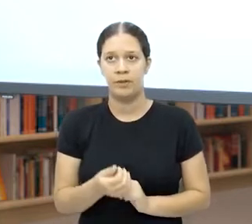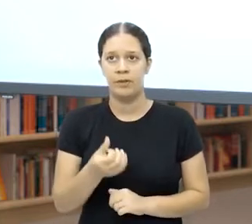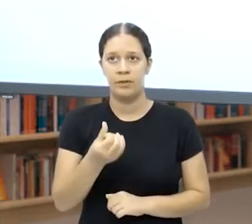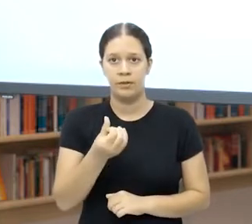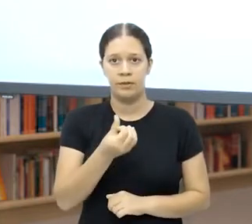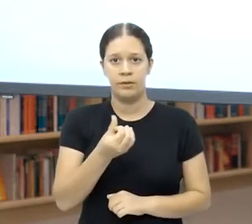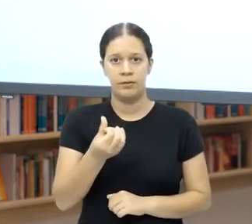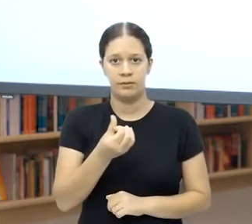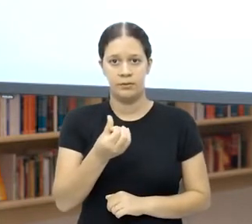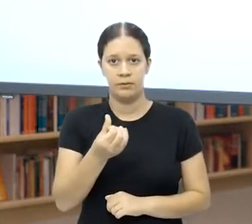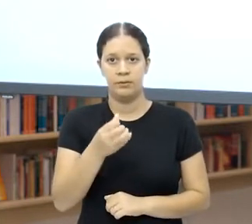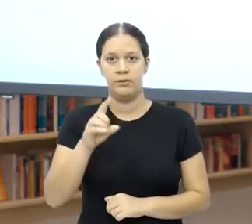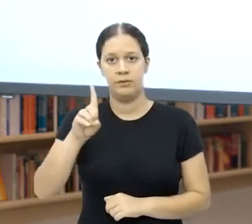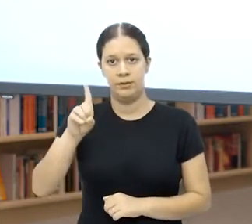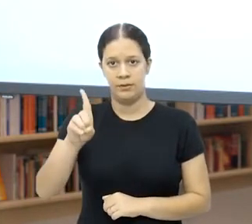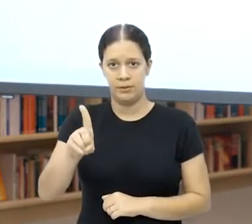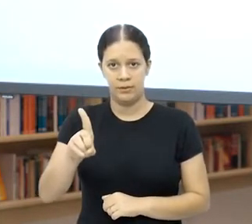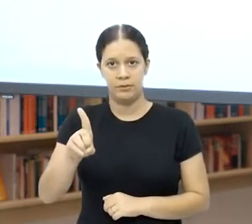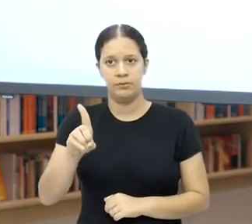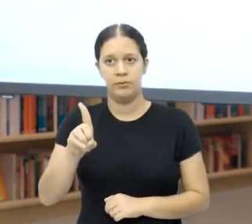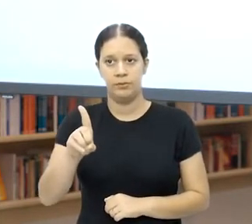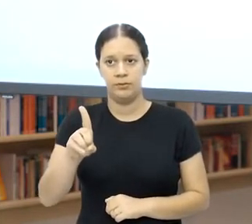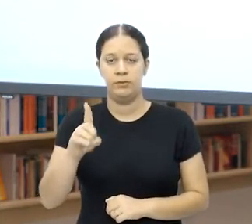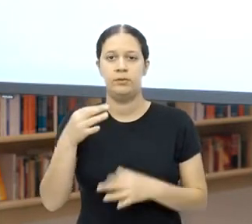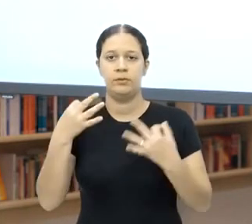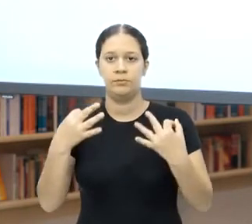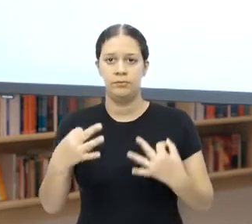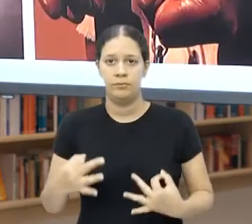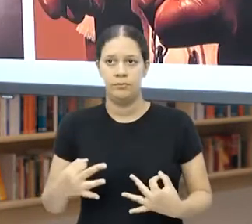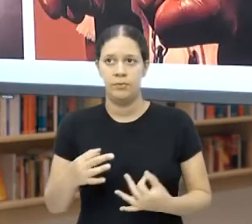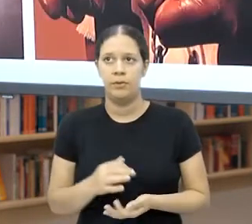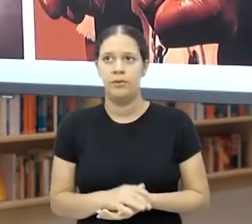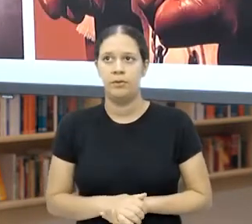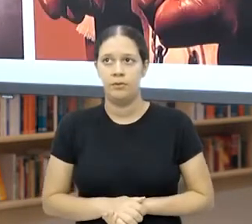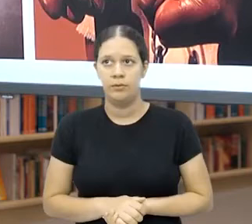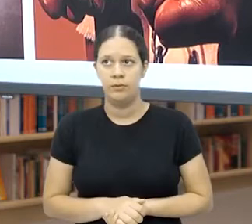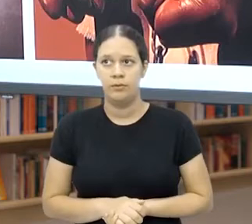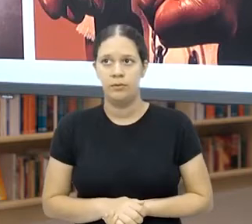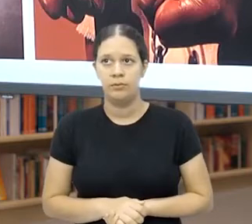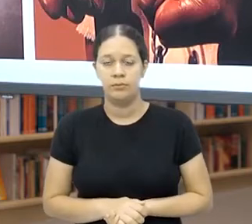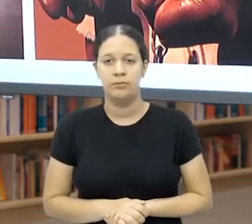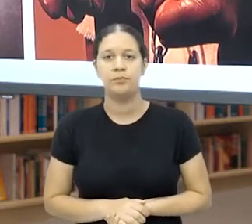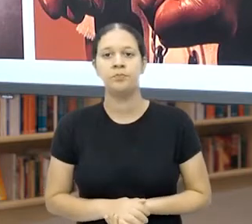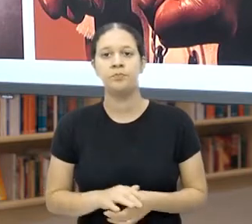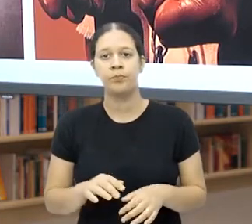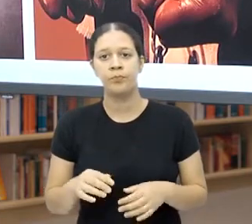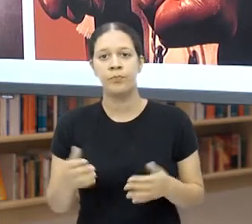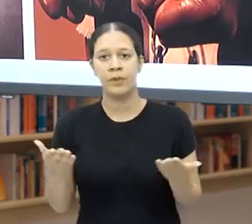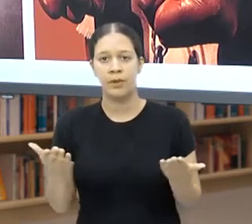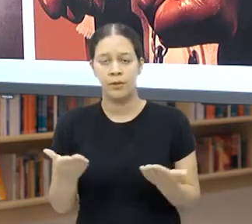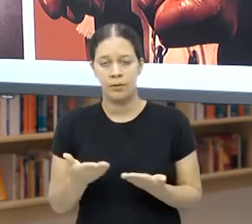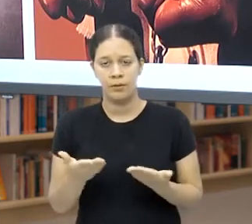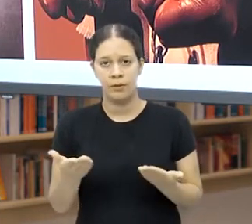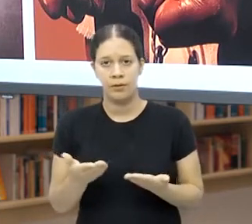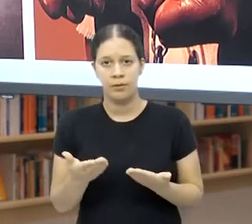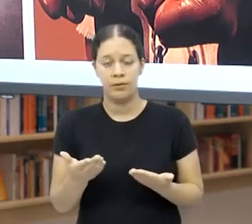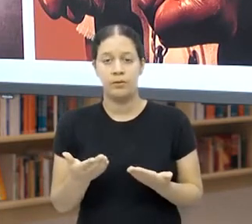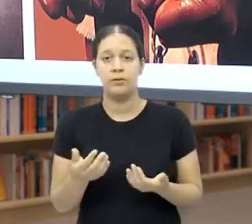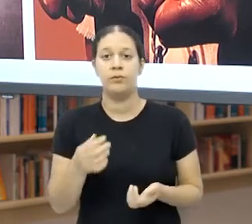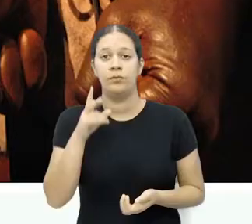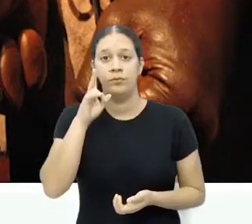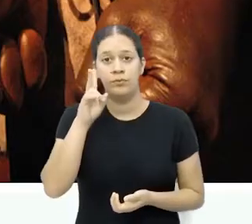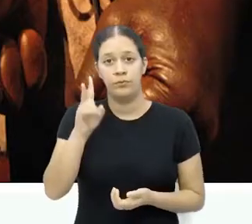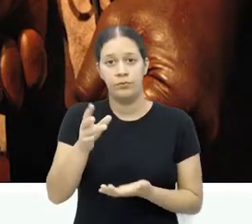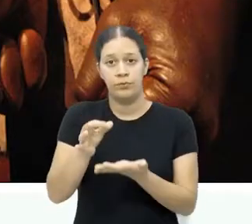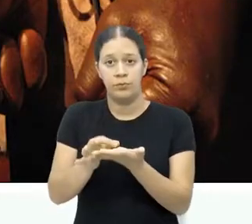6, letra D, é a questão correta. Nós vimos aí um recorte dentro desse café,